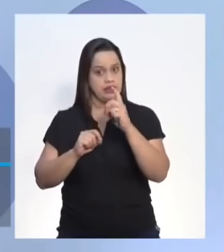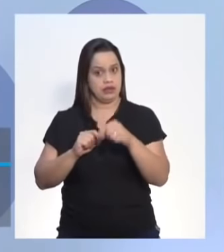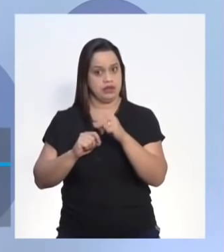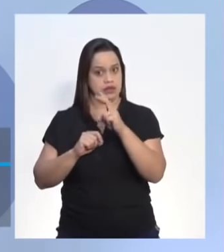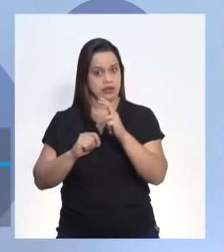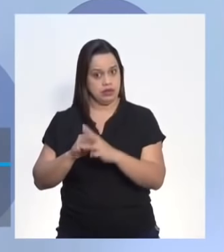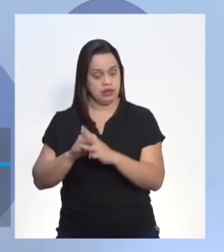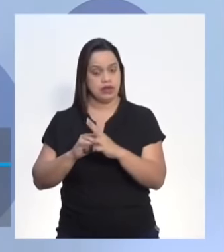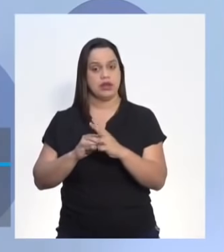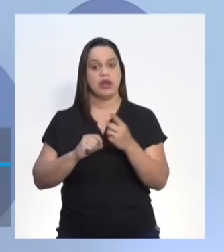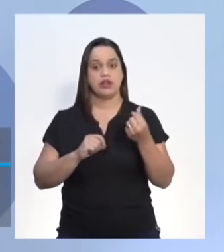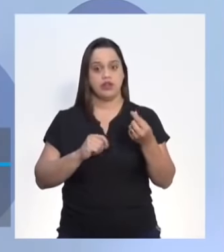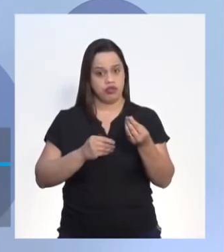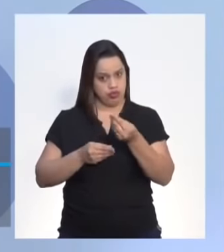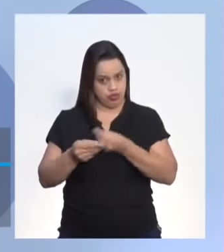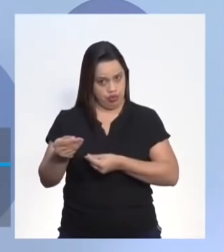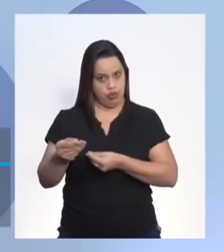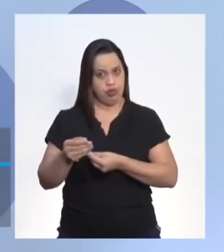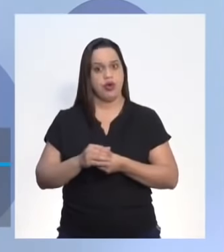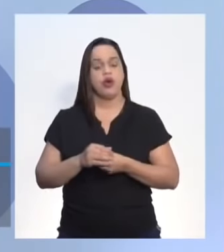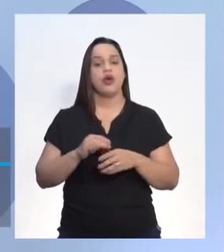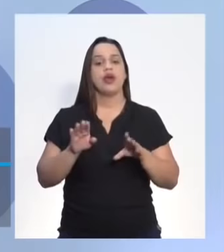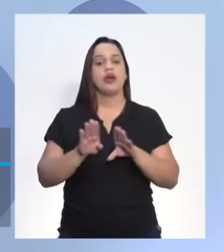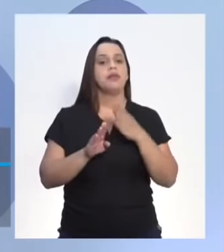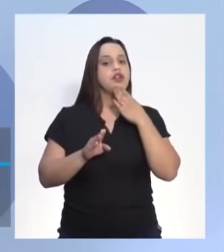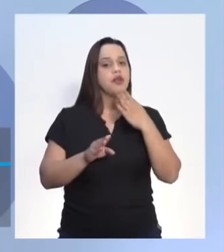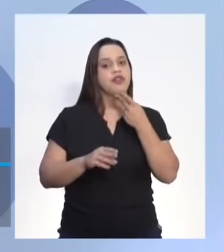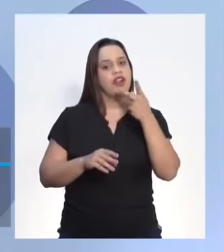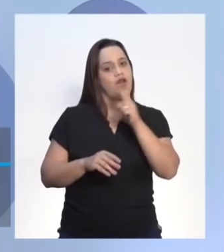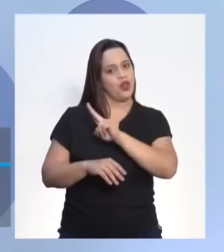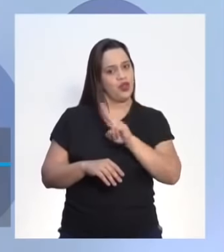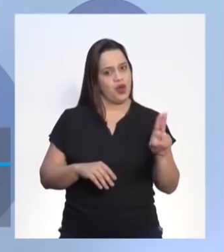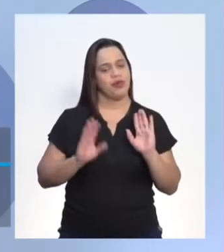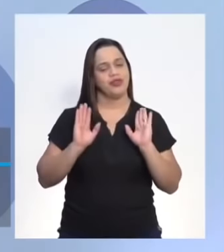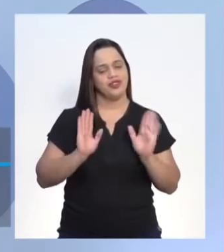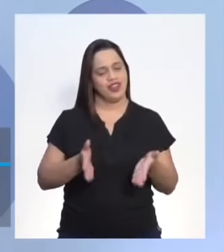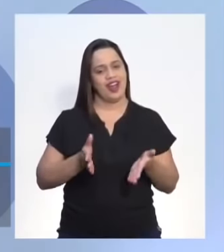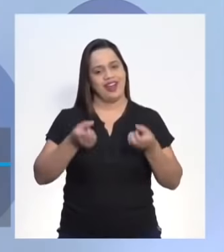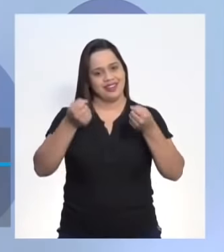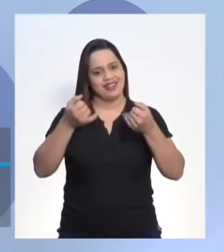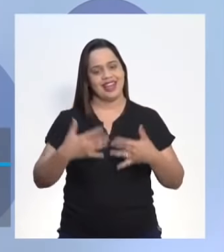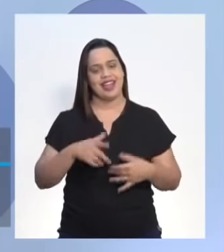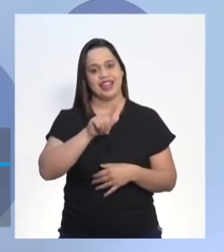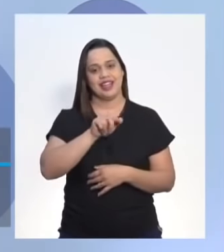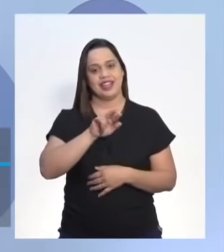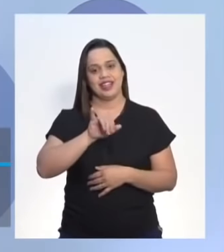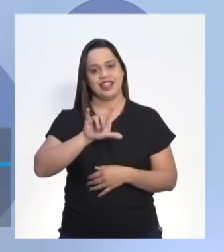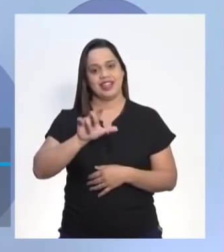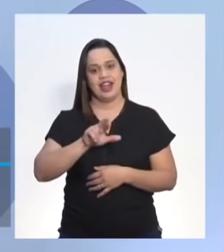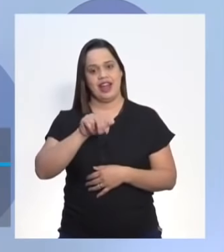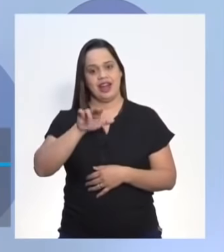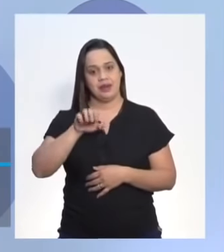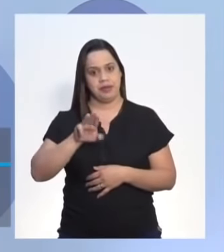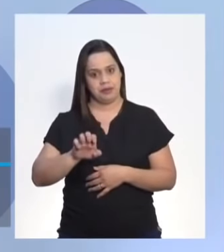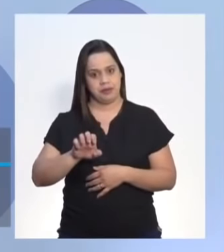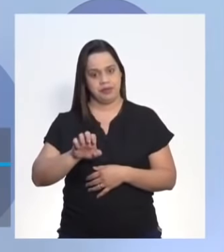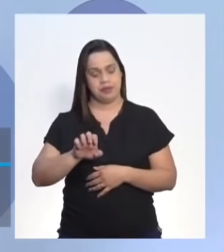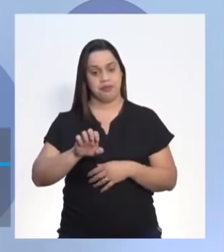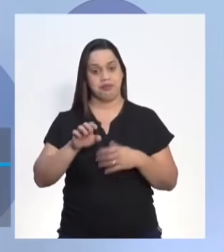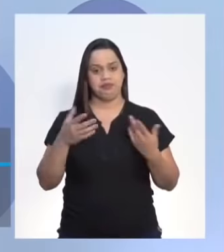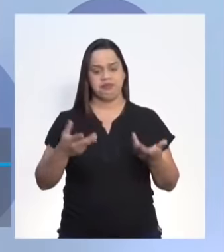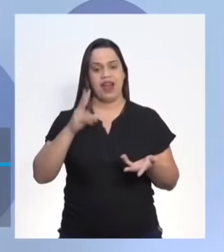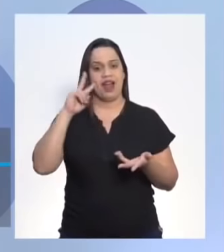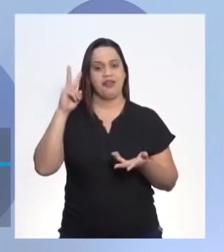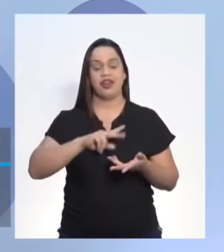110,53 de troco. Aí ele pediu para falar o nome dele. Tô falando o seu nome aqui, Guilherme. Aí eu achei do Arthur,